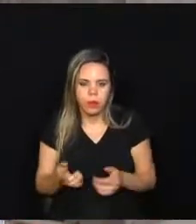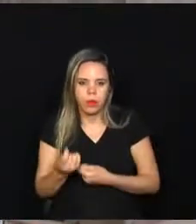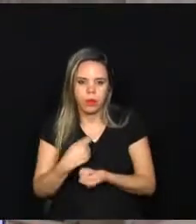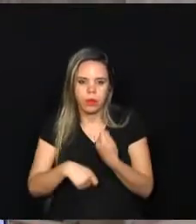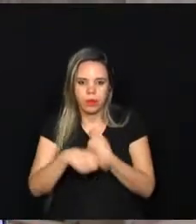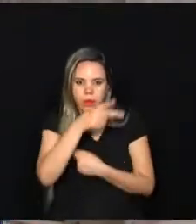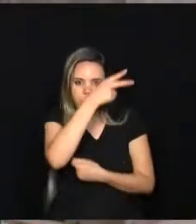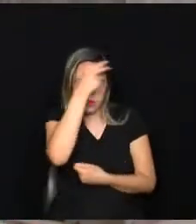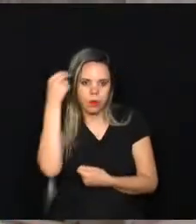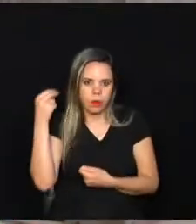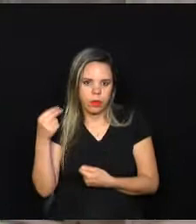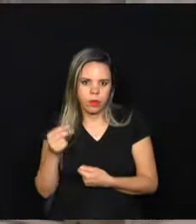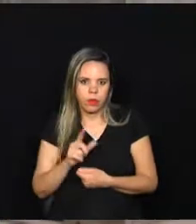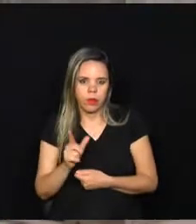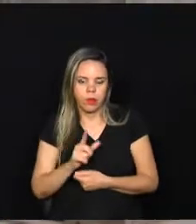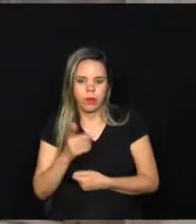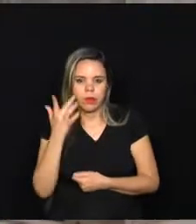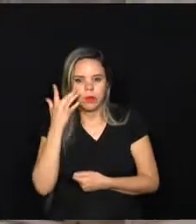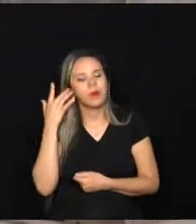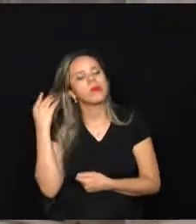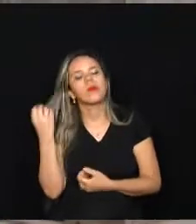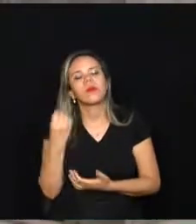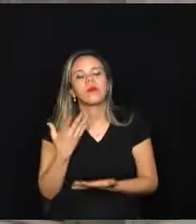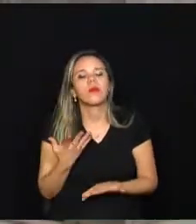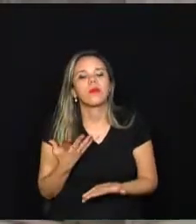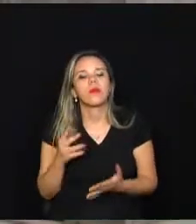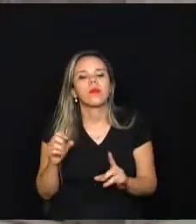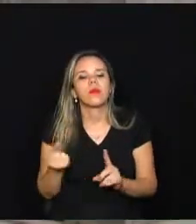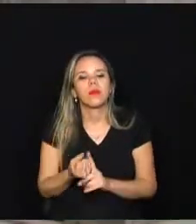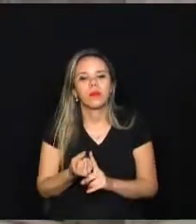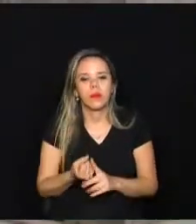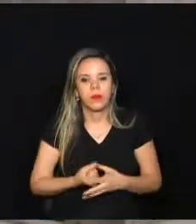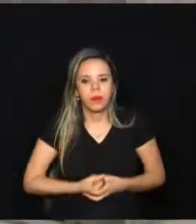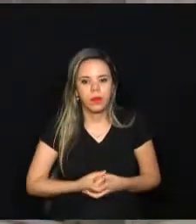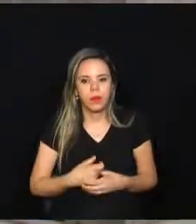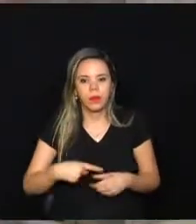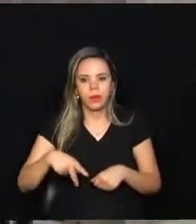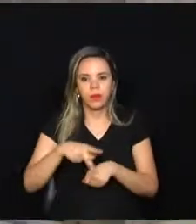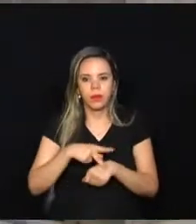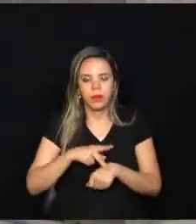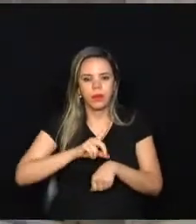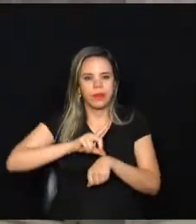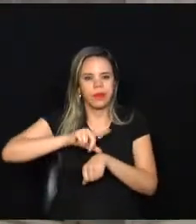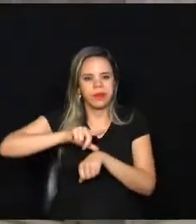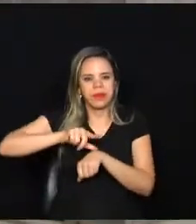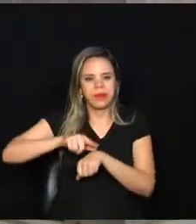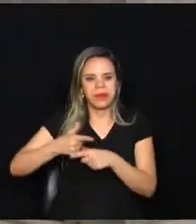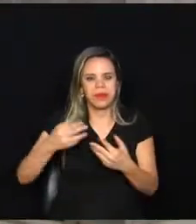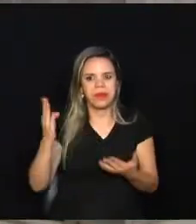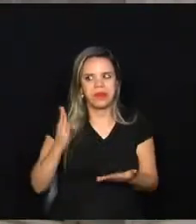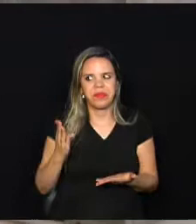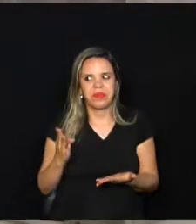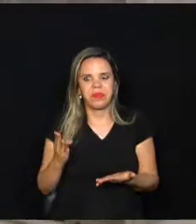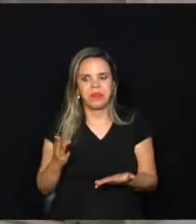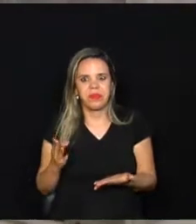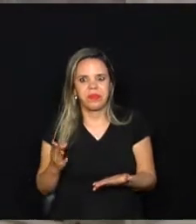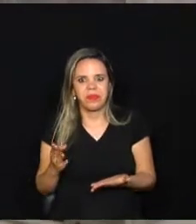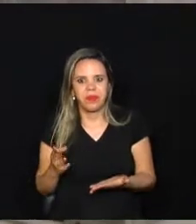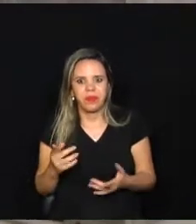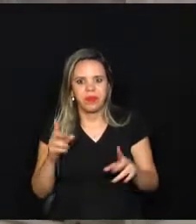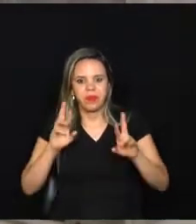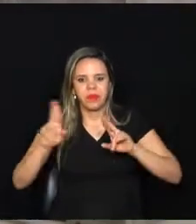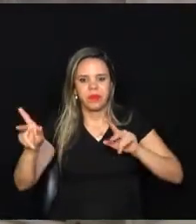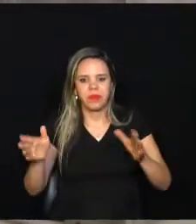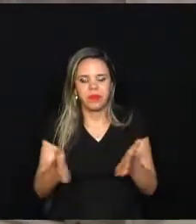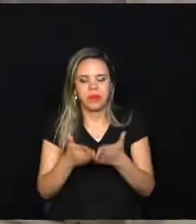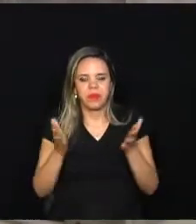administração pública. É claro que eu acho que é uma busca social em um país atrasado como o nosso, onde as diferenças